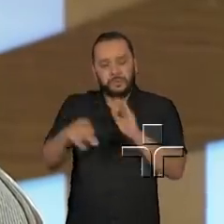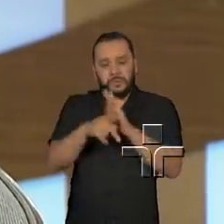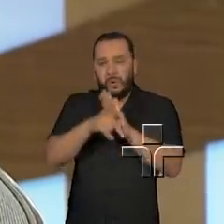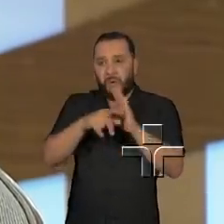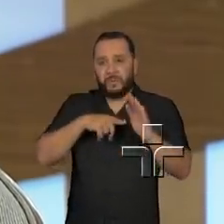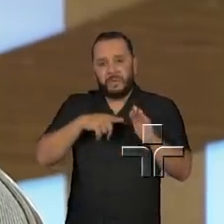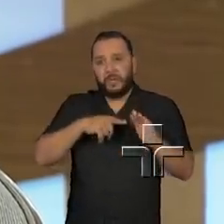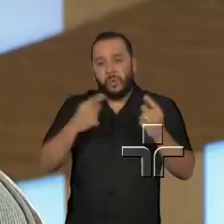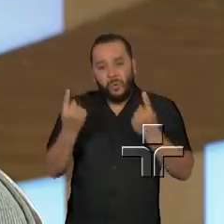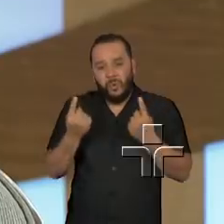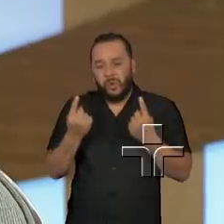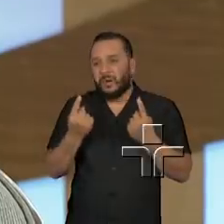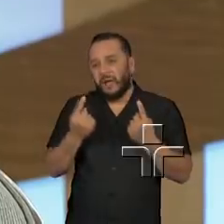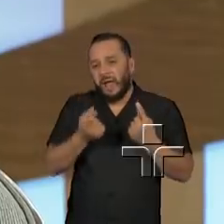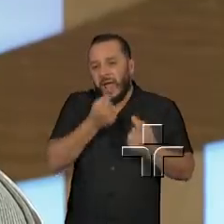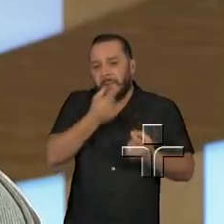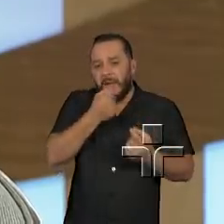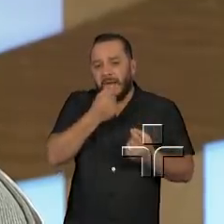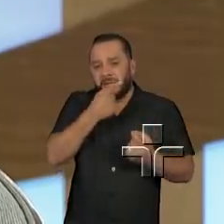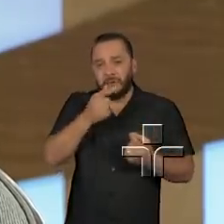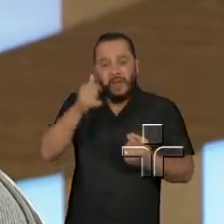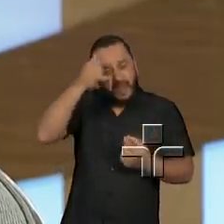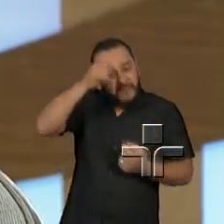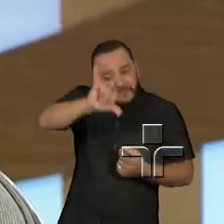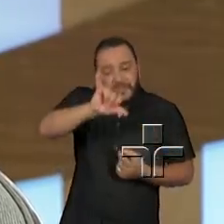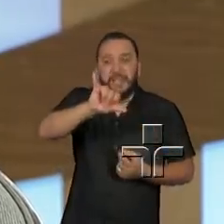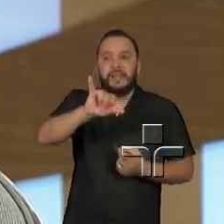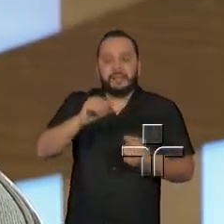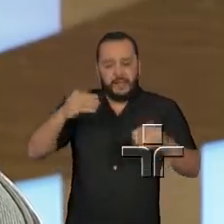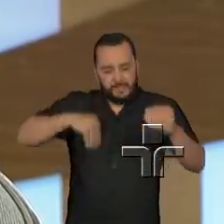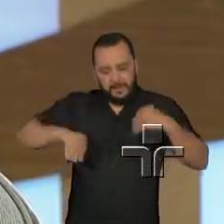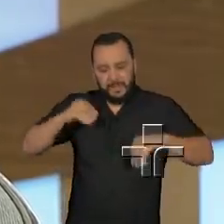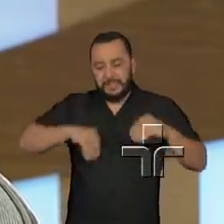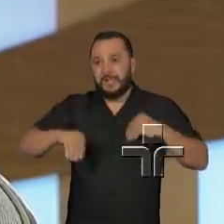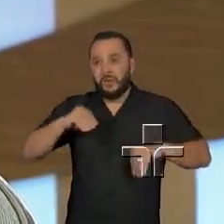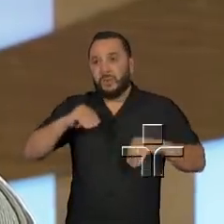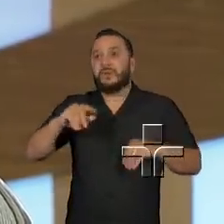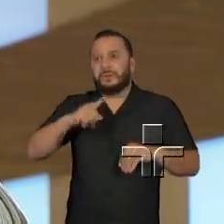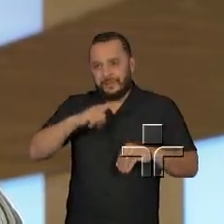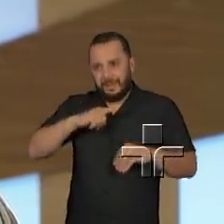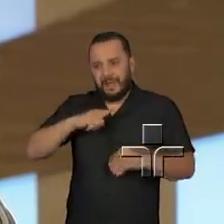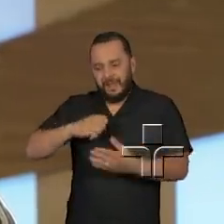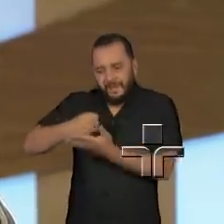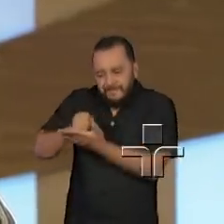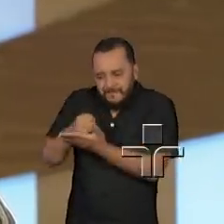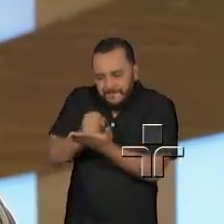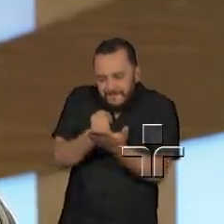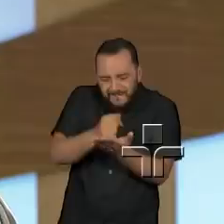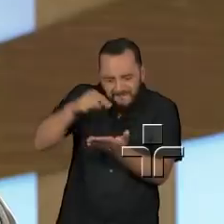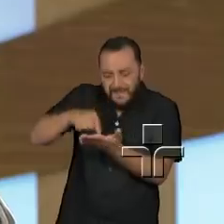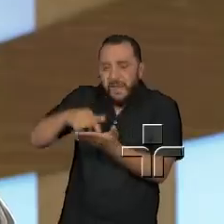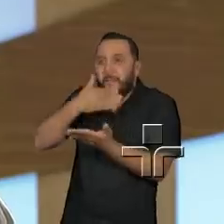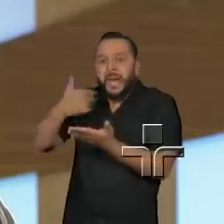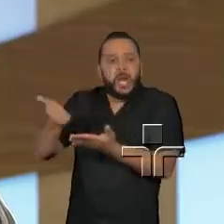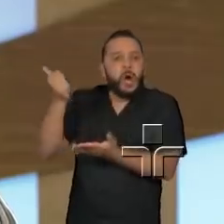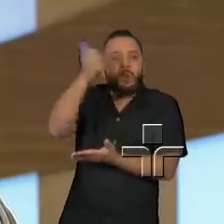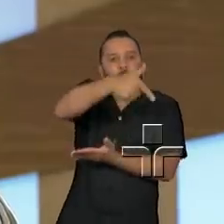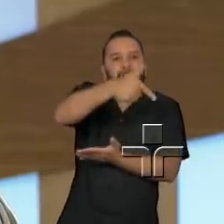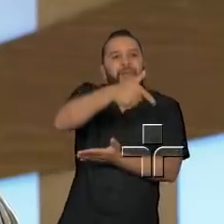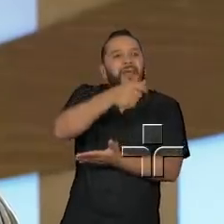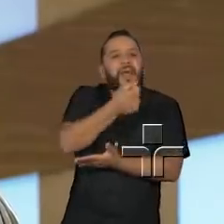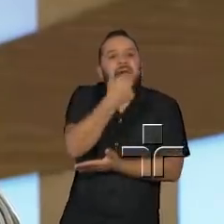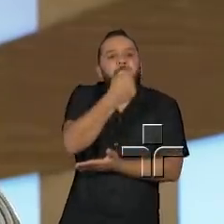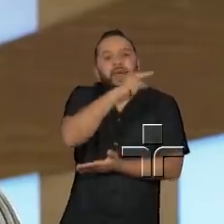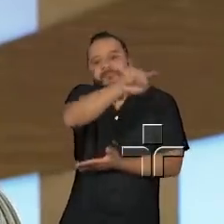por aí, o que faz digamos assim, vindica a posição da UDV, da Igreja do Santo Daime, da Barquinha,